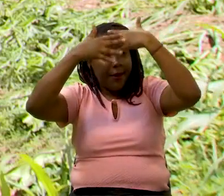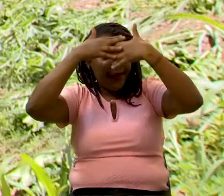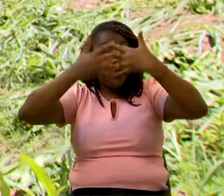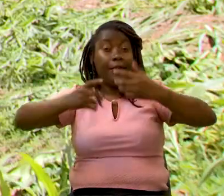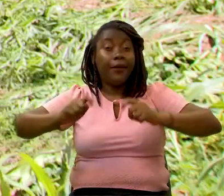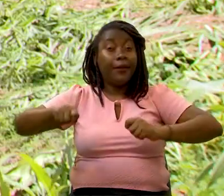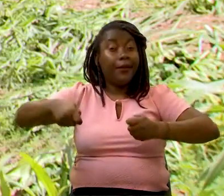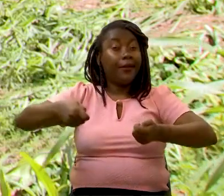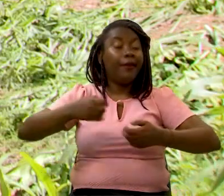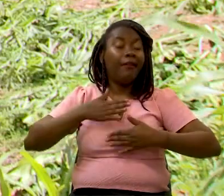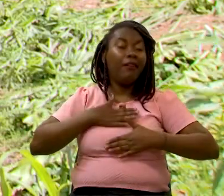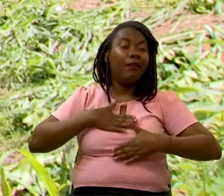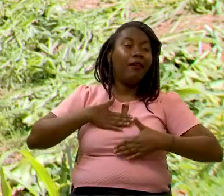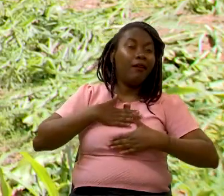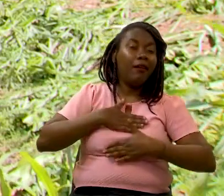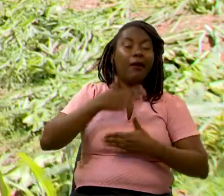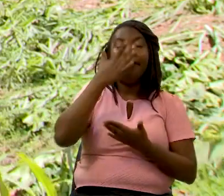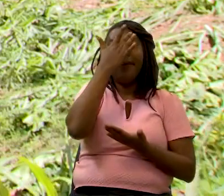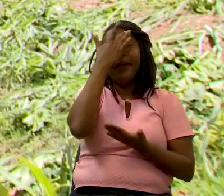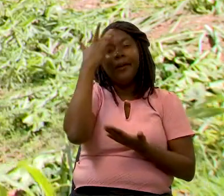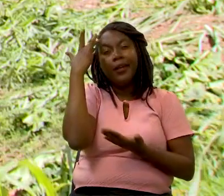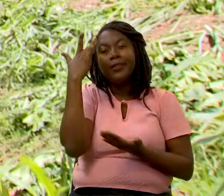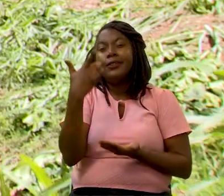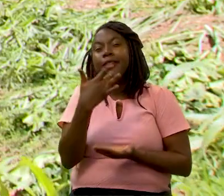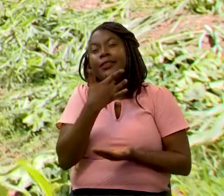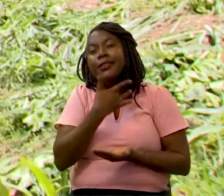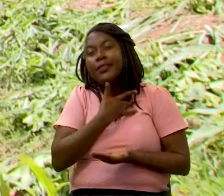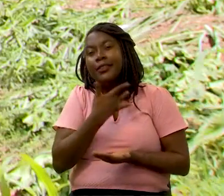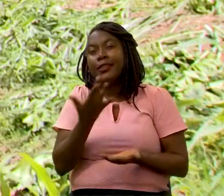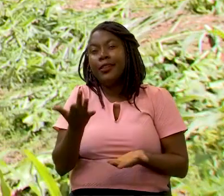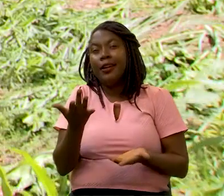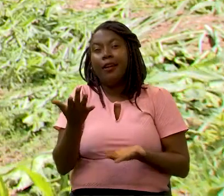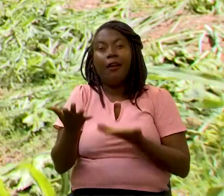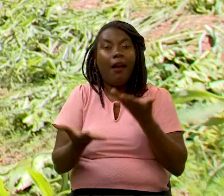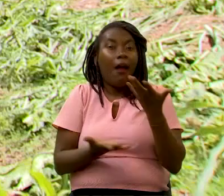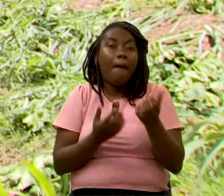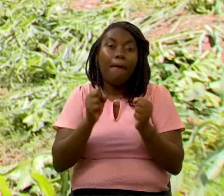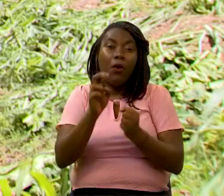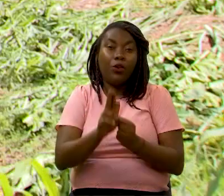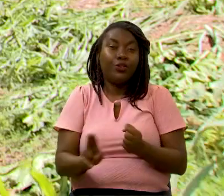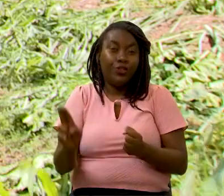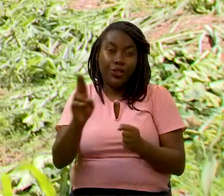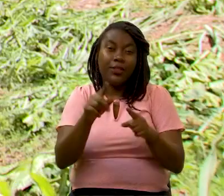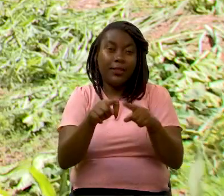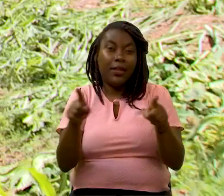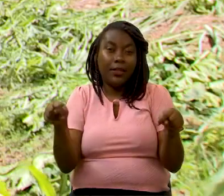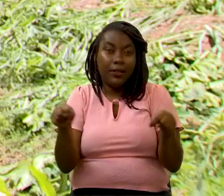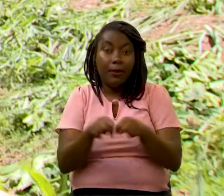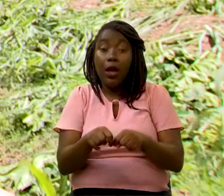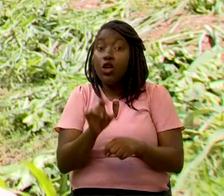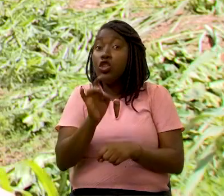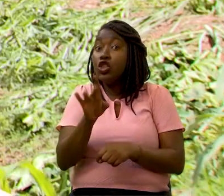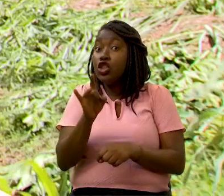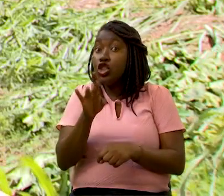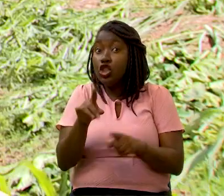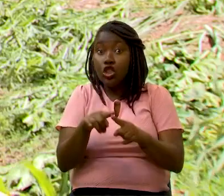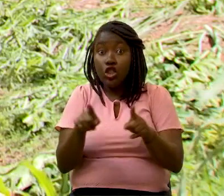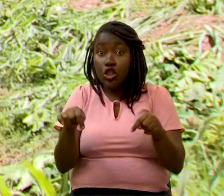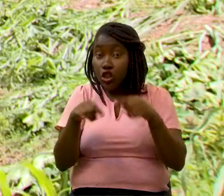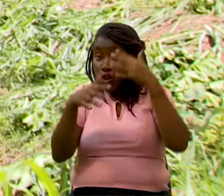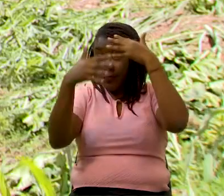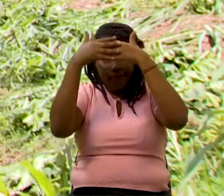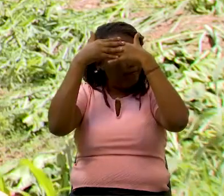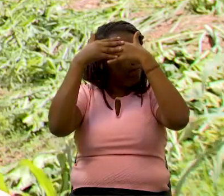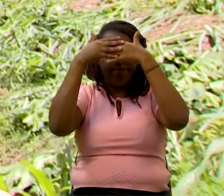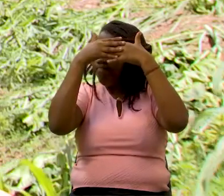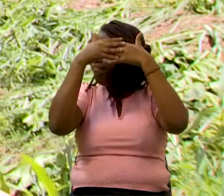de sombreamento, dar esse conforto térmico, dar esse conforto de que as pessoas desejam para que elas possam utilizar esses espaços, mas